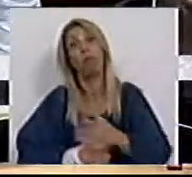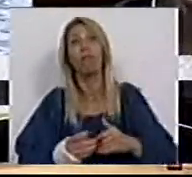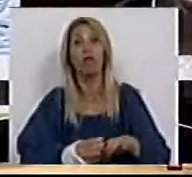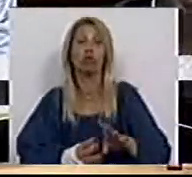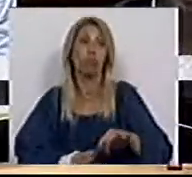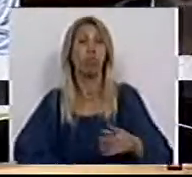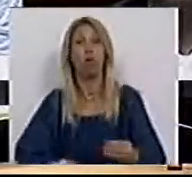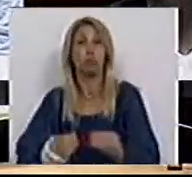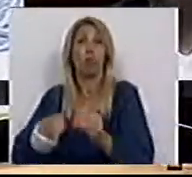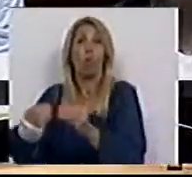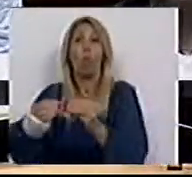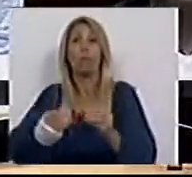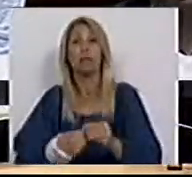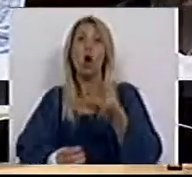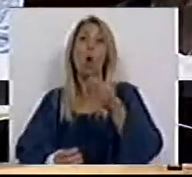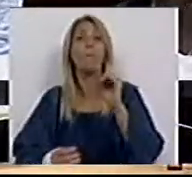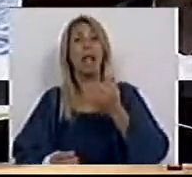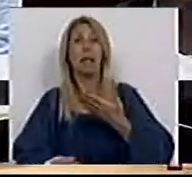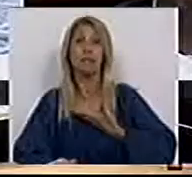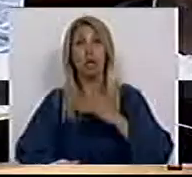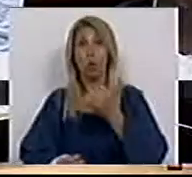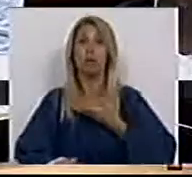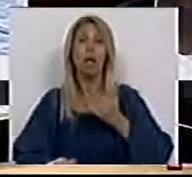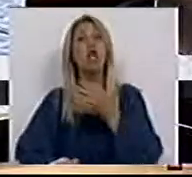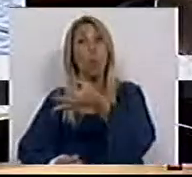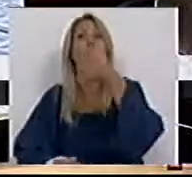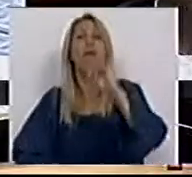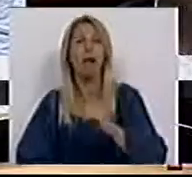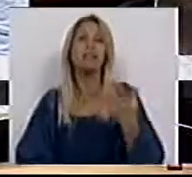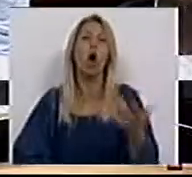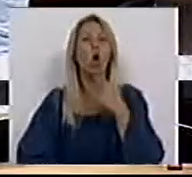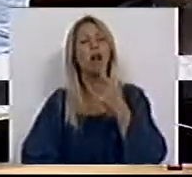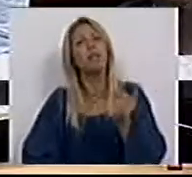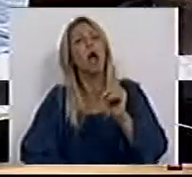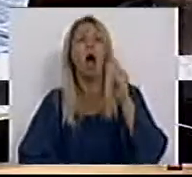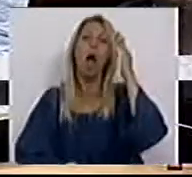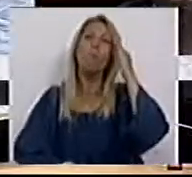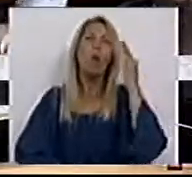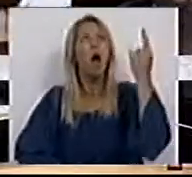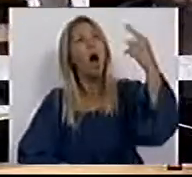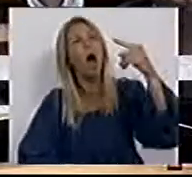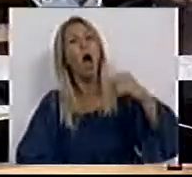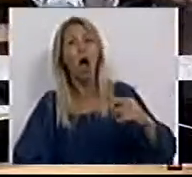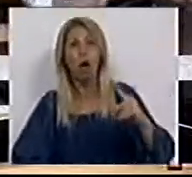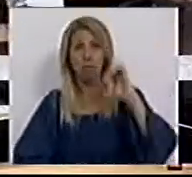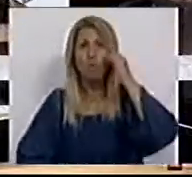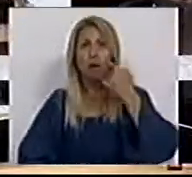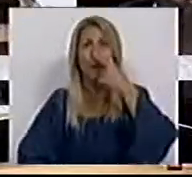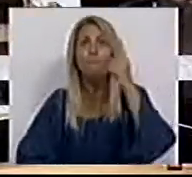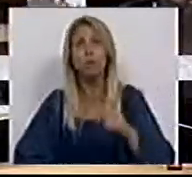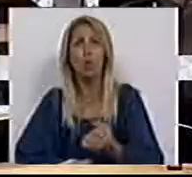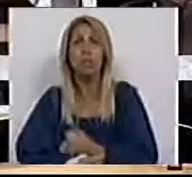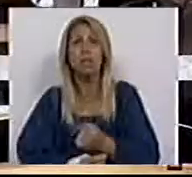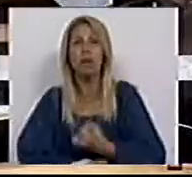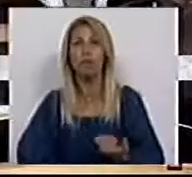PSD e do PS que agora se armam moralistas para os trabalhadores destas empresas e para quem usufrui destes serviços. Chegado a este